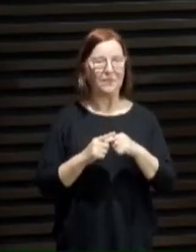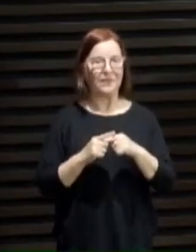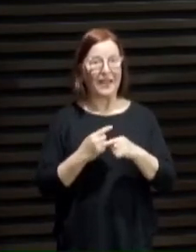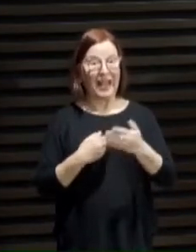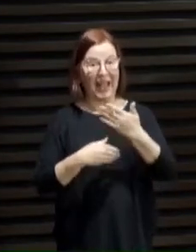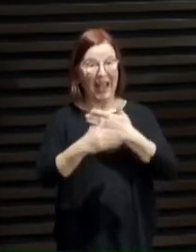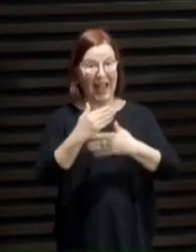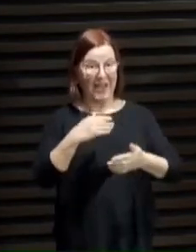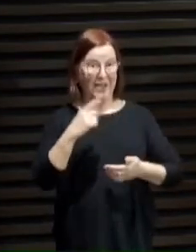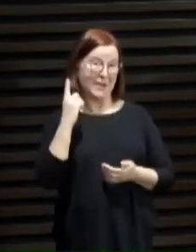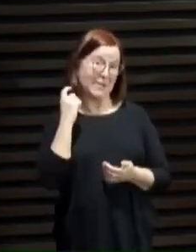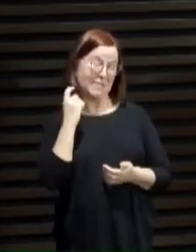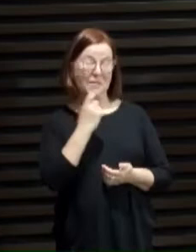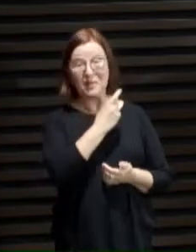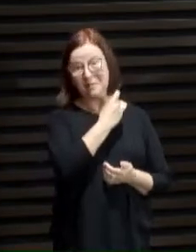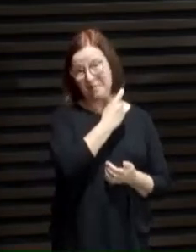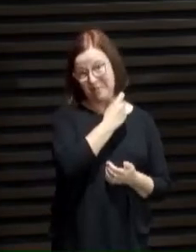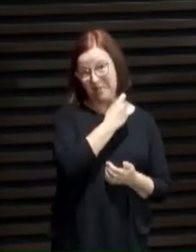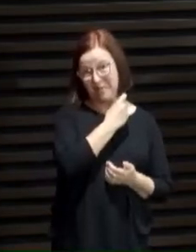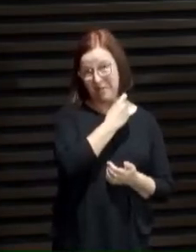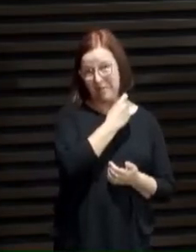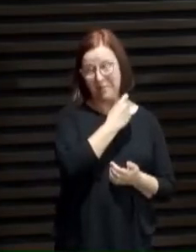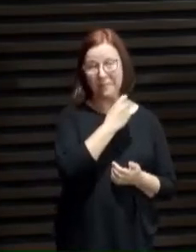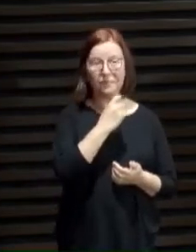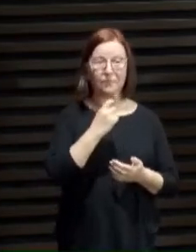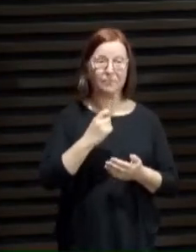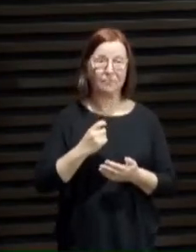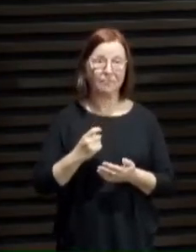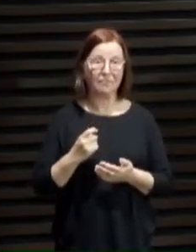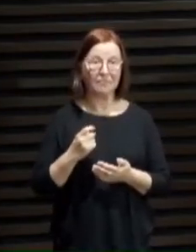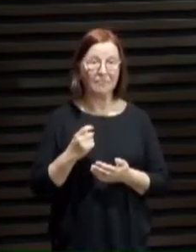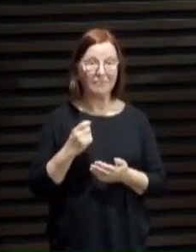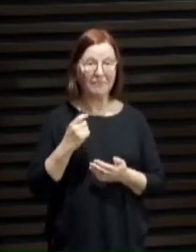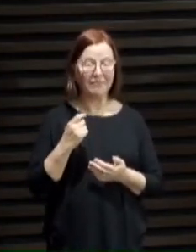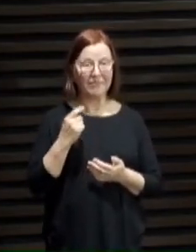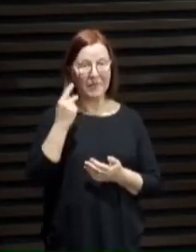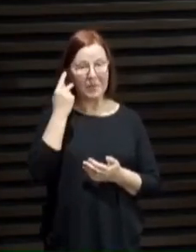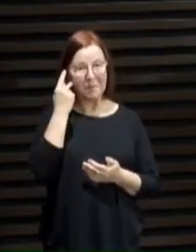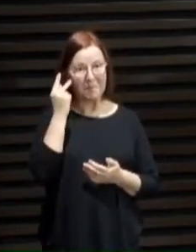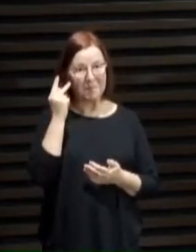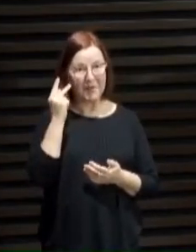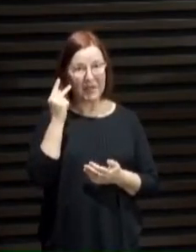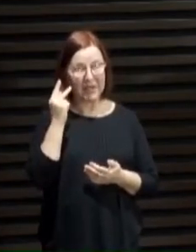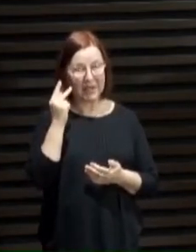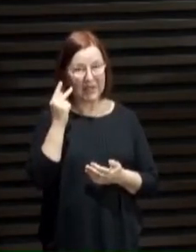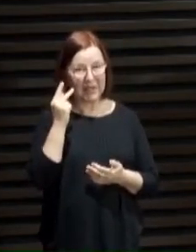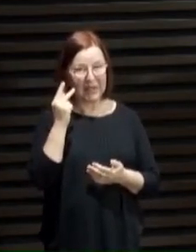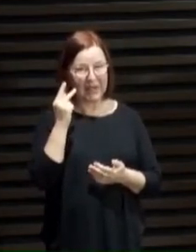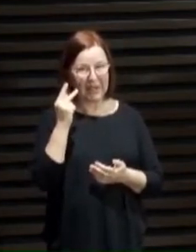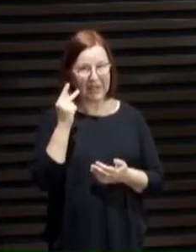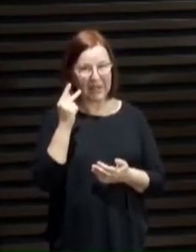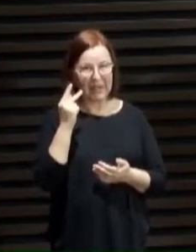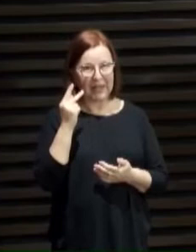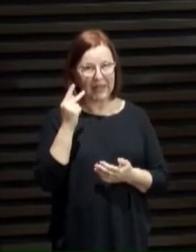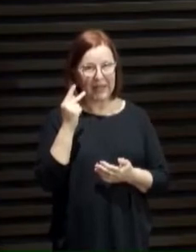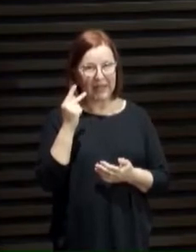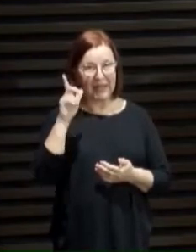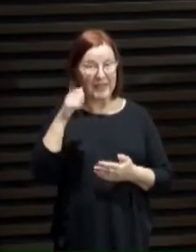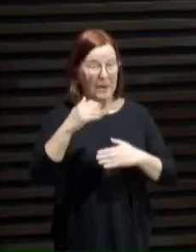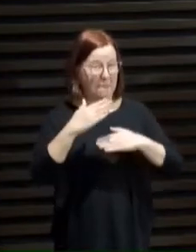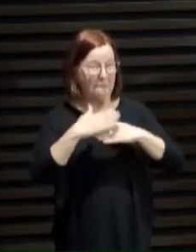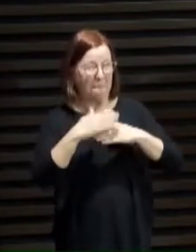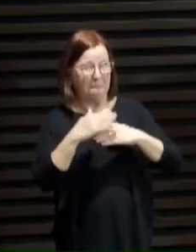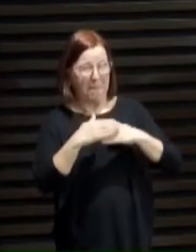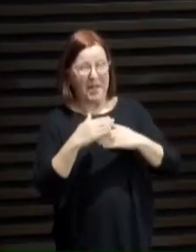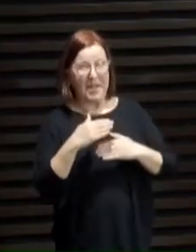mesma, tá certo? E que eram caríssimos, para que ela se tornasse cada vez mais atrativa aos seus